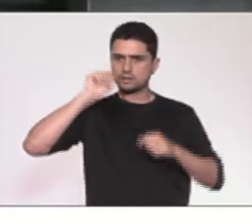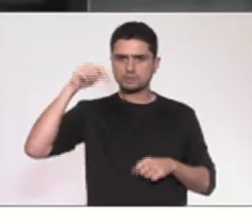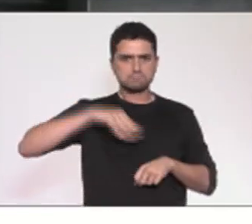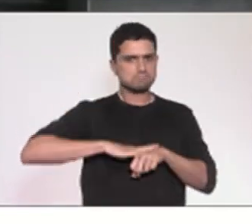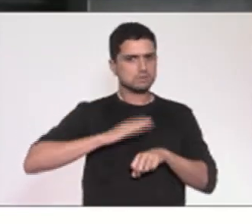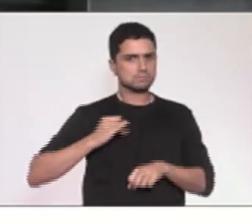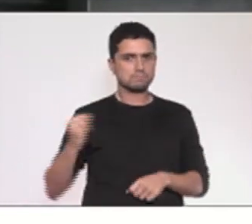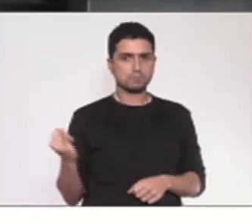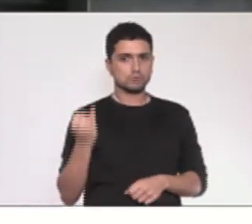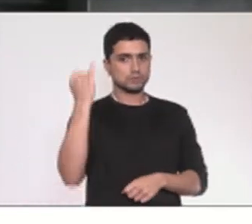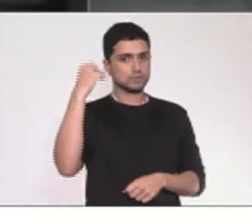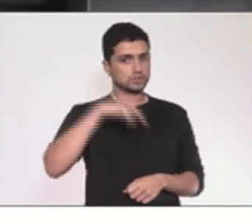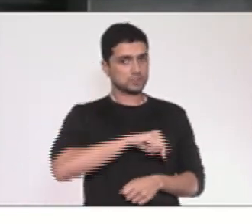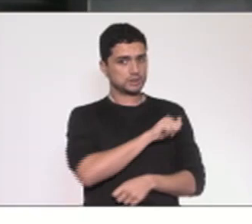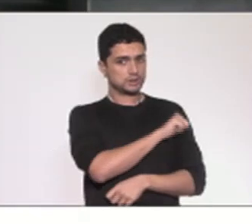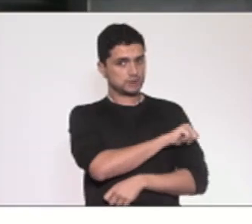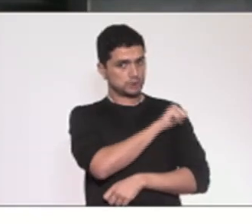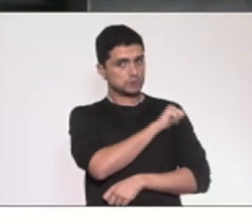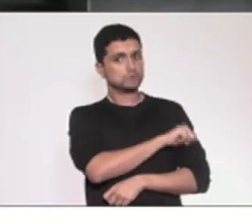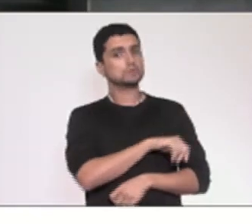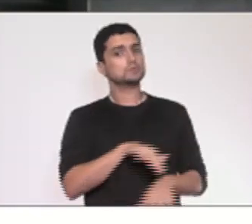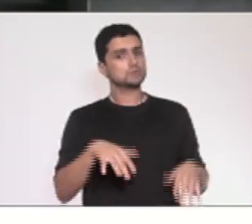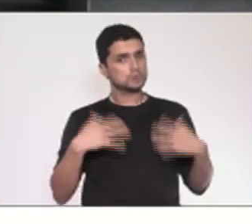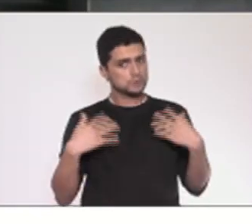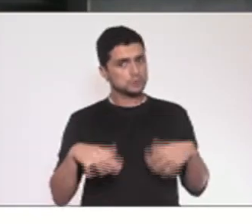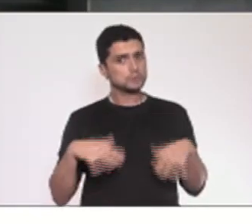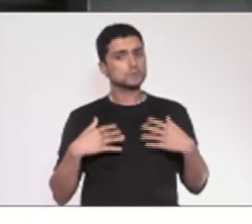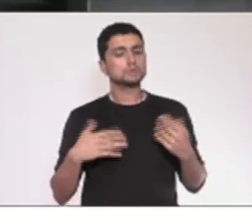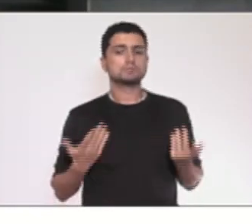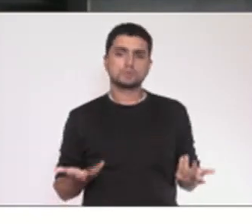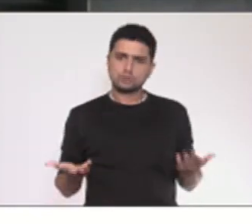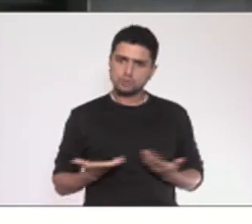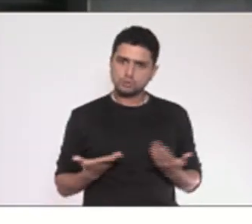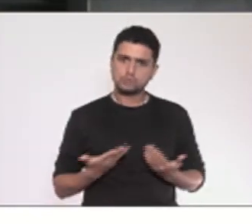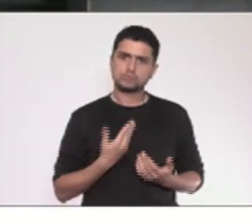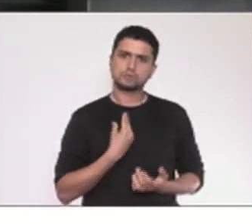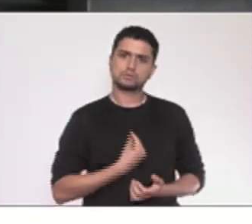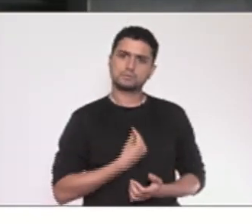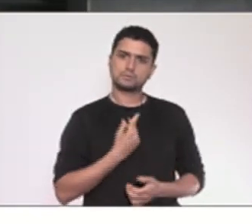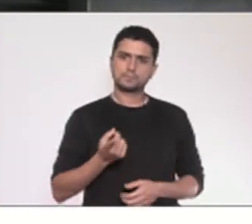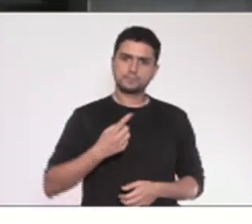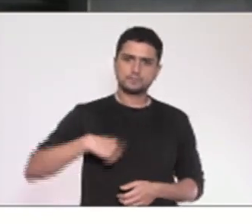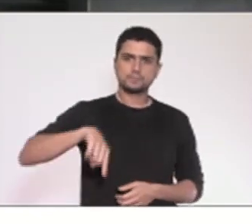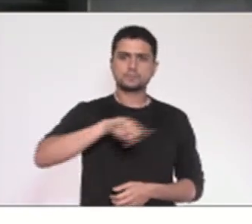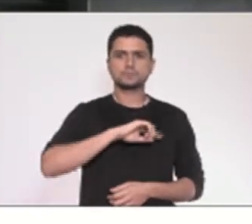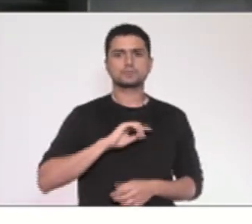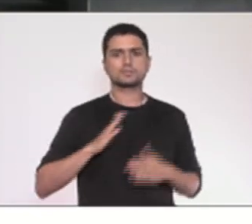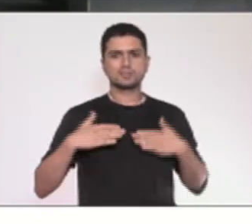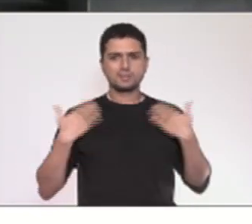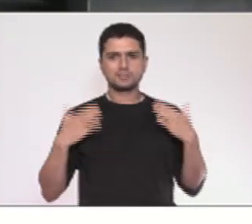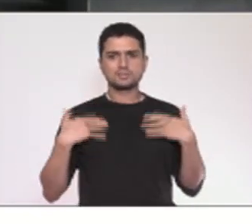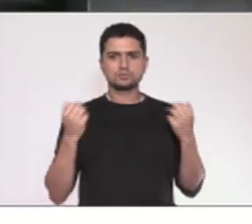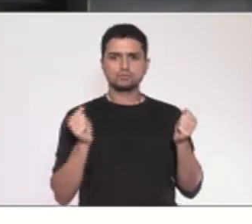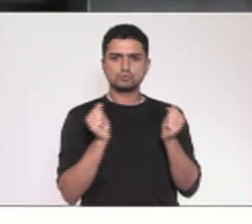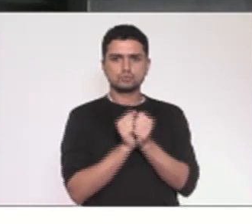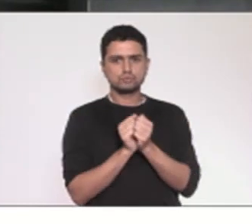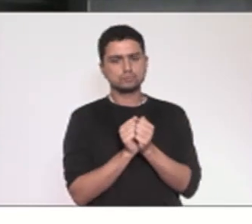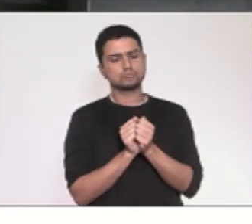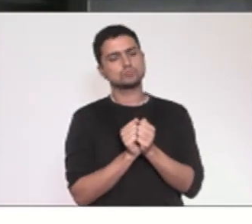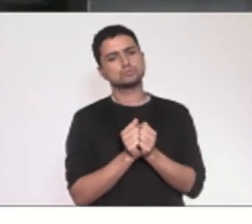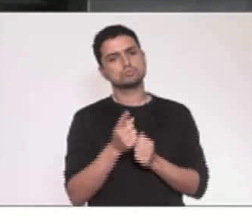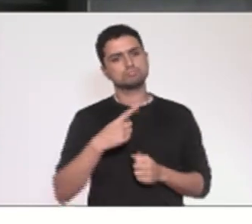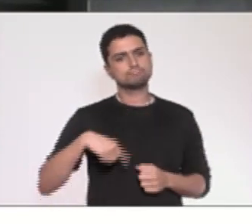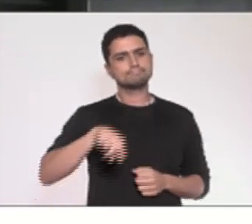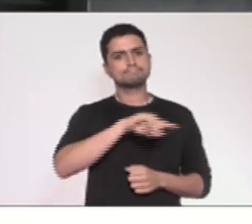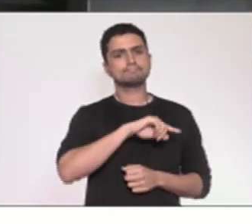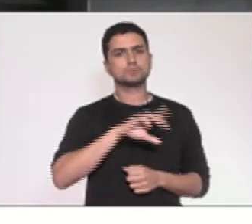maior comenda do estado do Rio de Janeiro, e nós estamos aqui hoje para celebrar convosco esse dia que certamente ficará